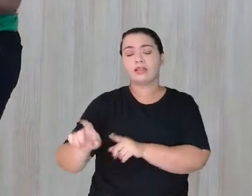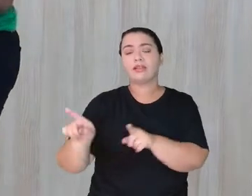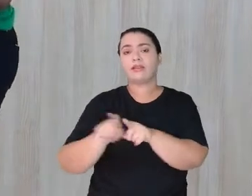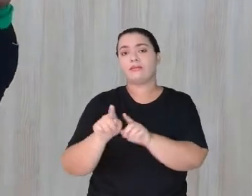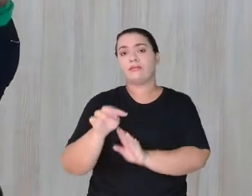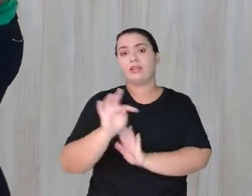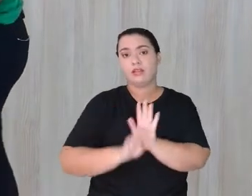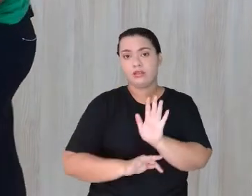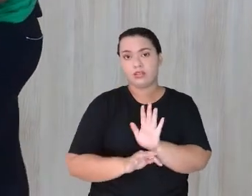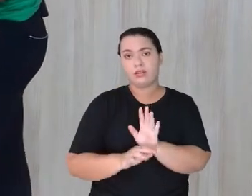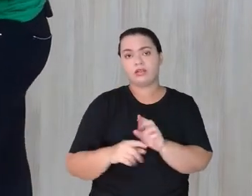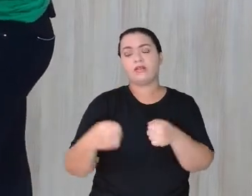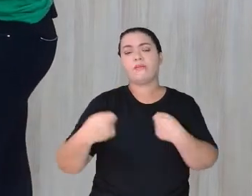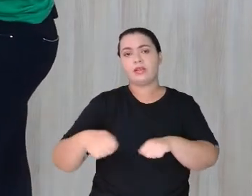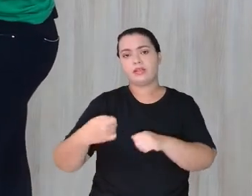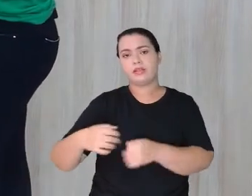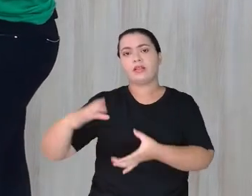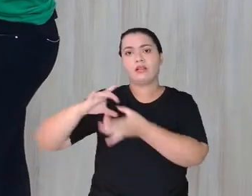tá?